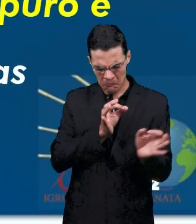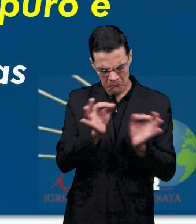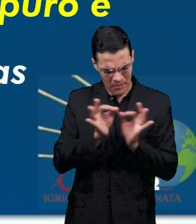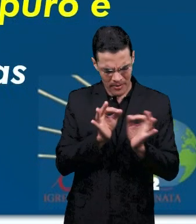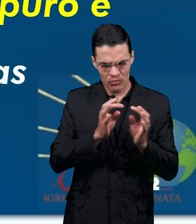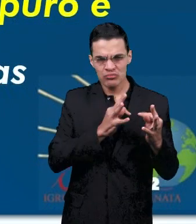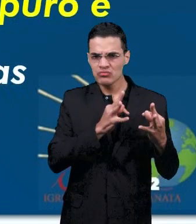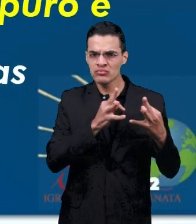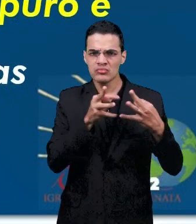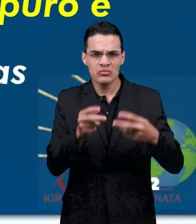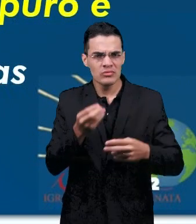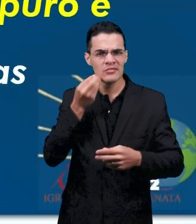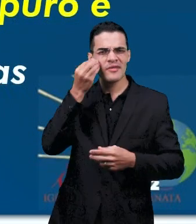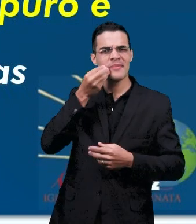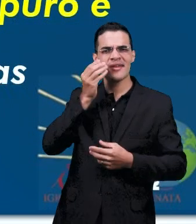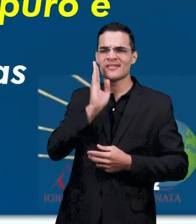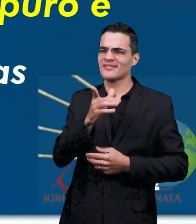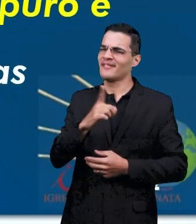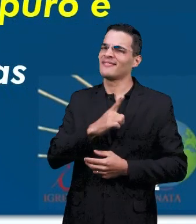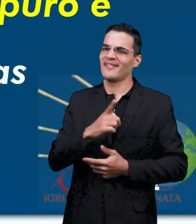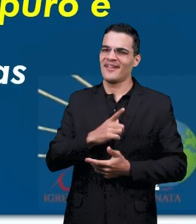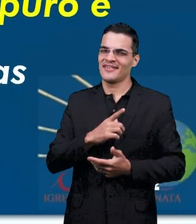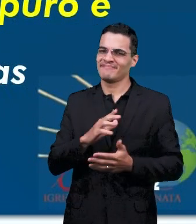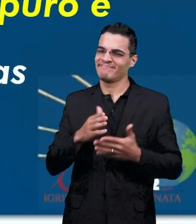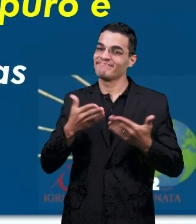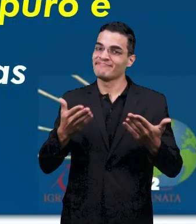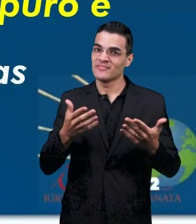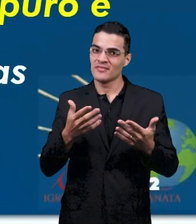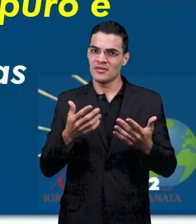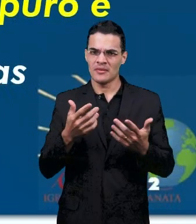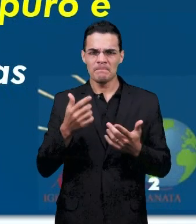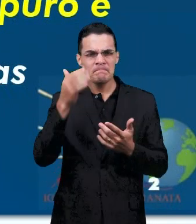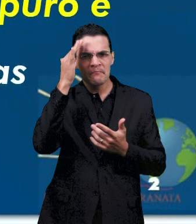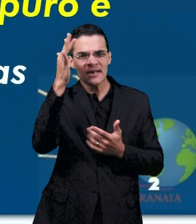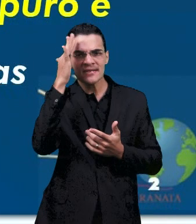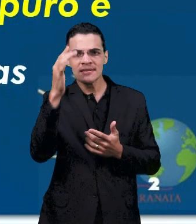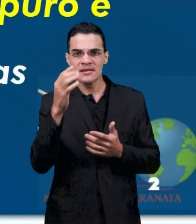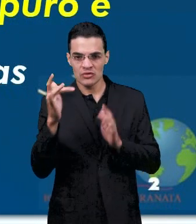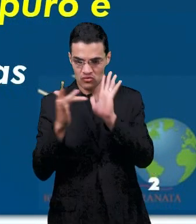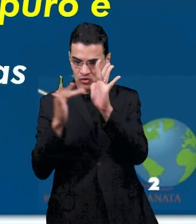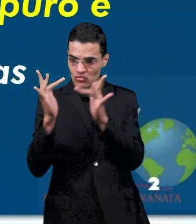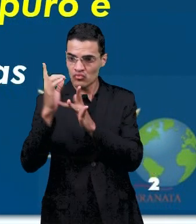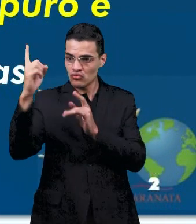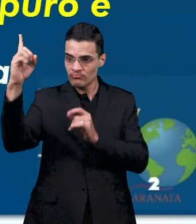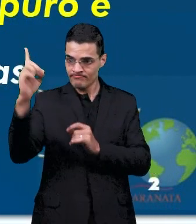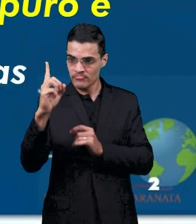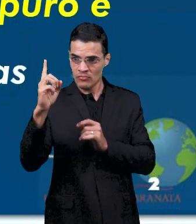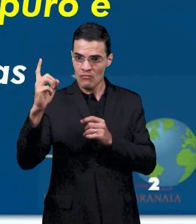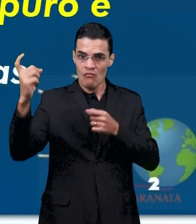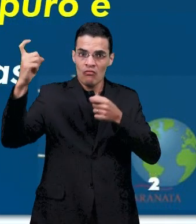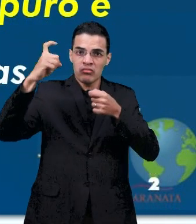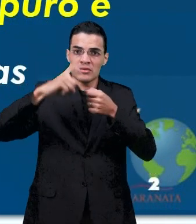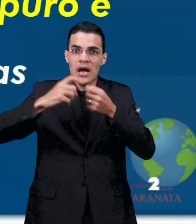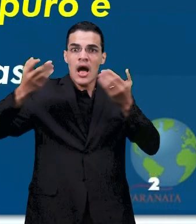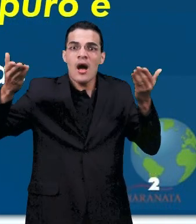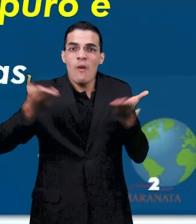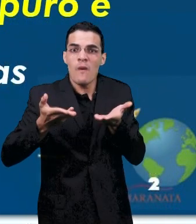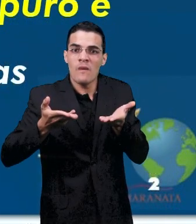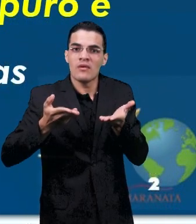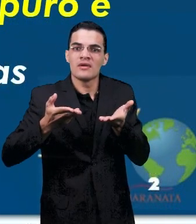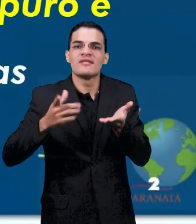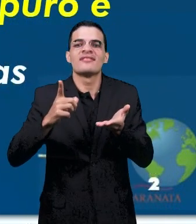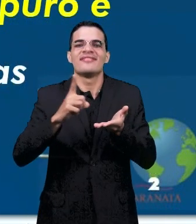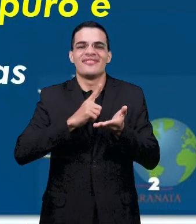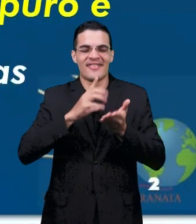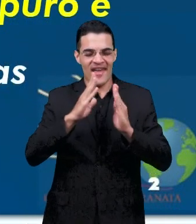seja, se Jesus voltar neste momento, há uma igreja que já está preparada e que vai ser